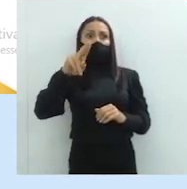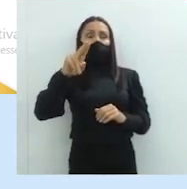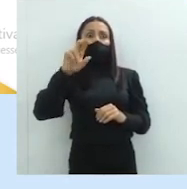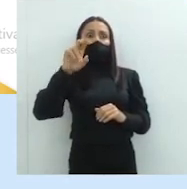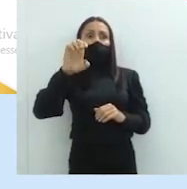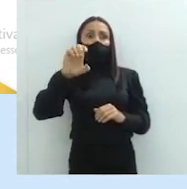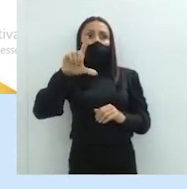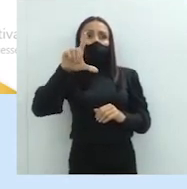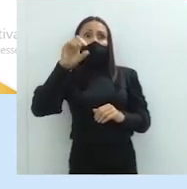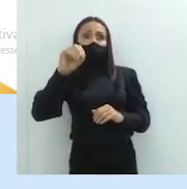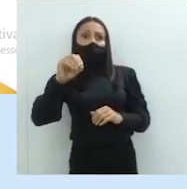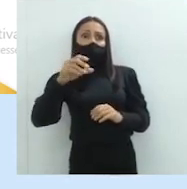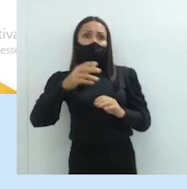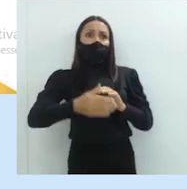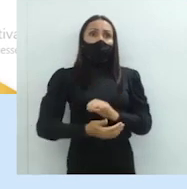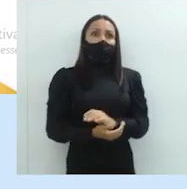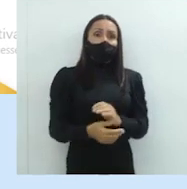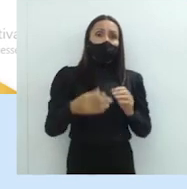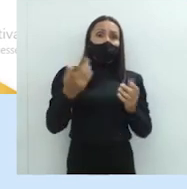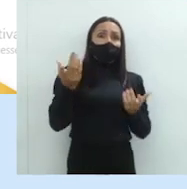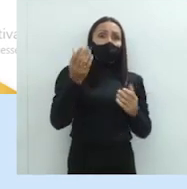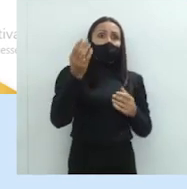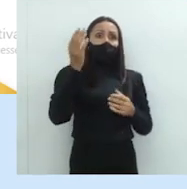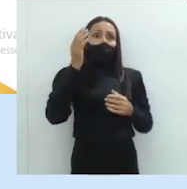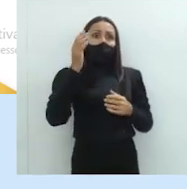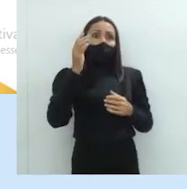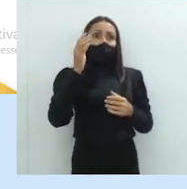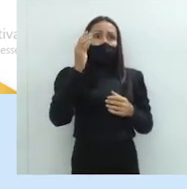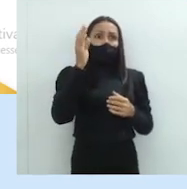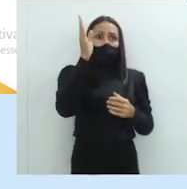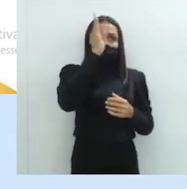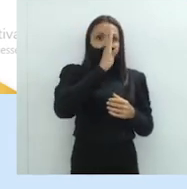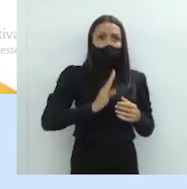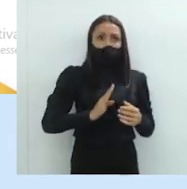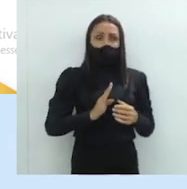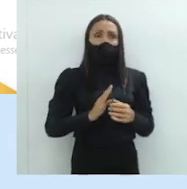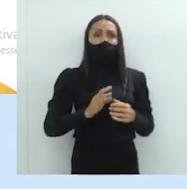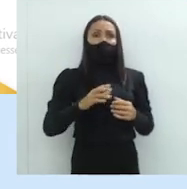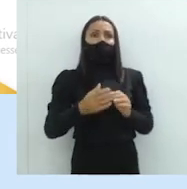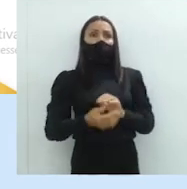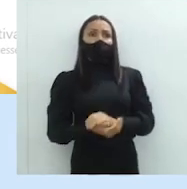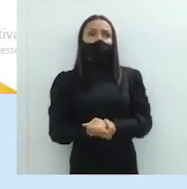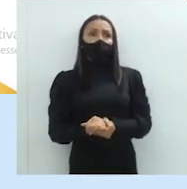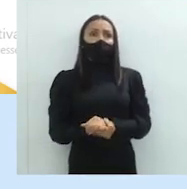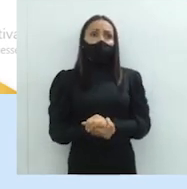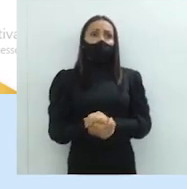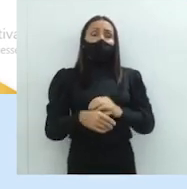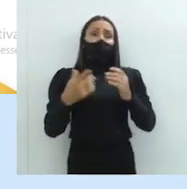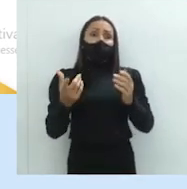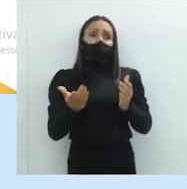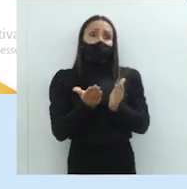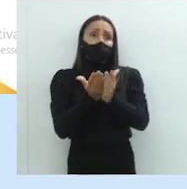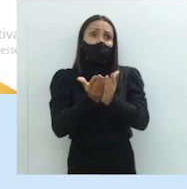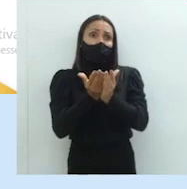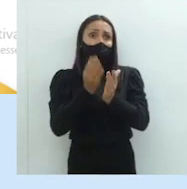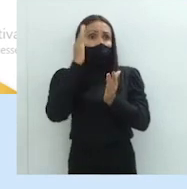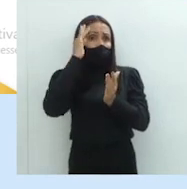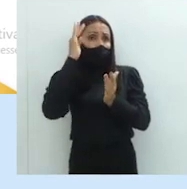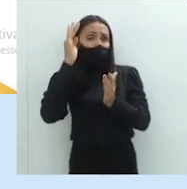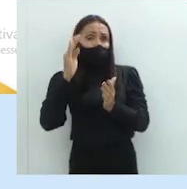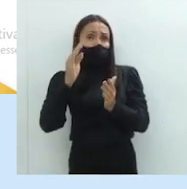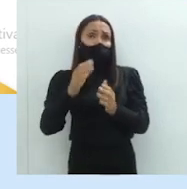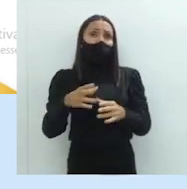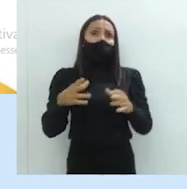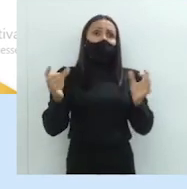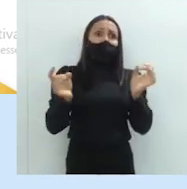Brasil. Conflito em que a Marinha Brasileira acabou com praticamente toda